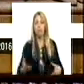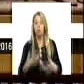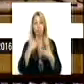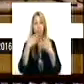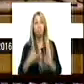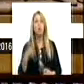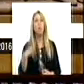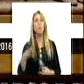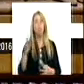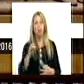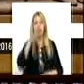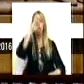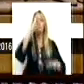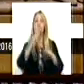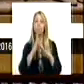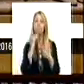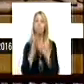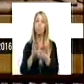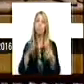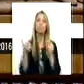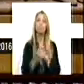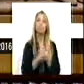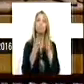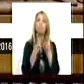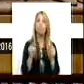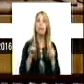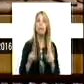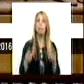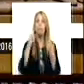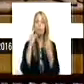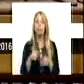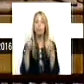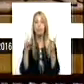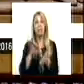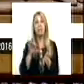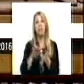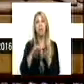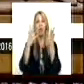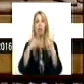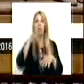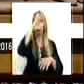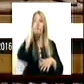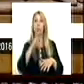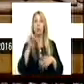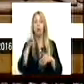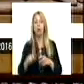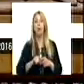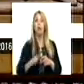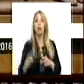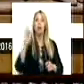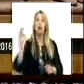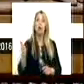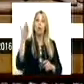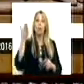se empenhará para virar a página também nesta matéria, dando expressão tanto em sede de Orçamento de Estado como na definição das